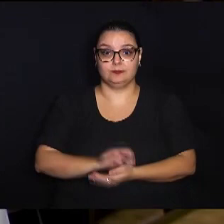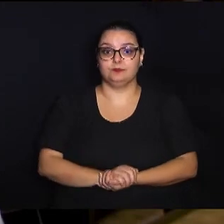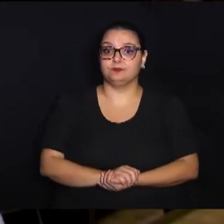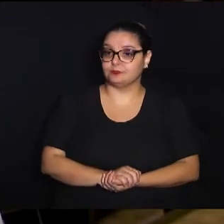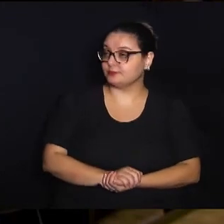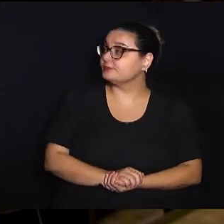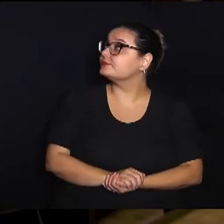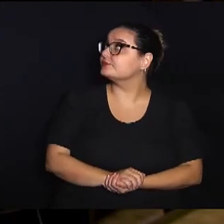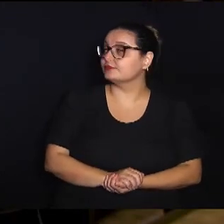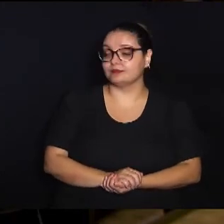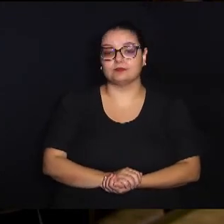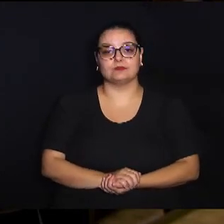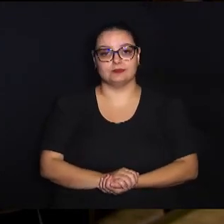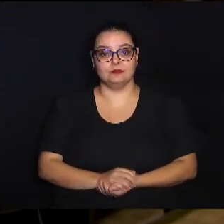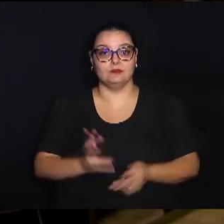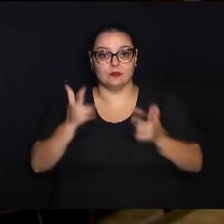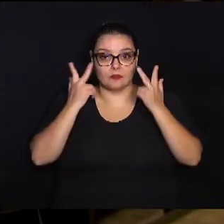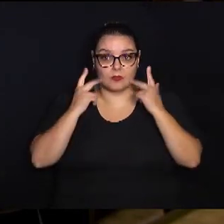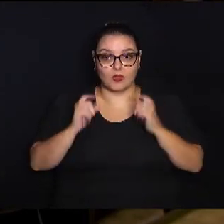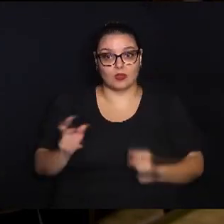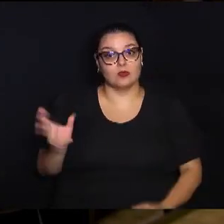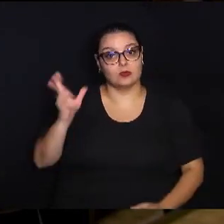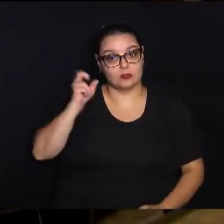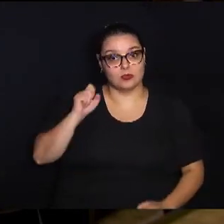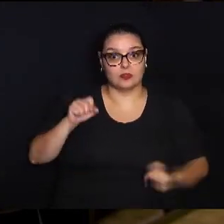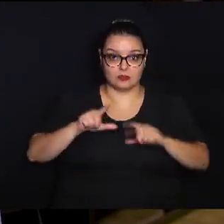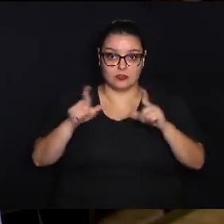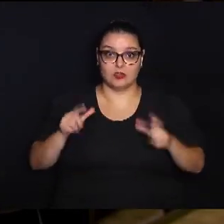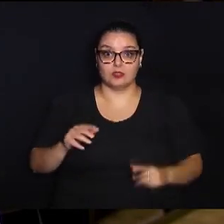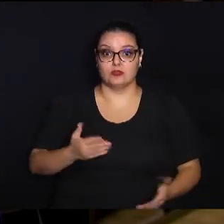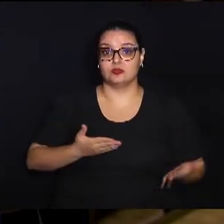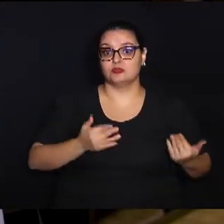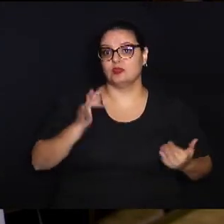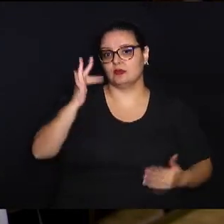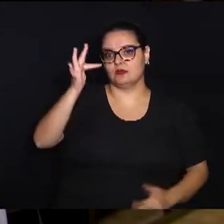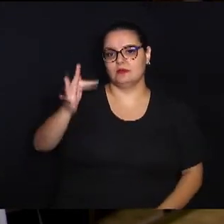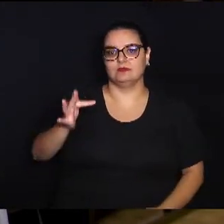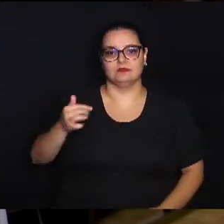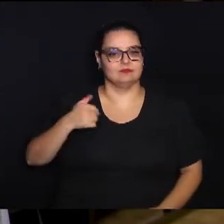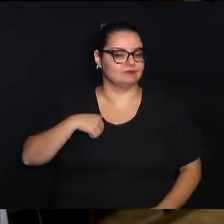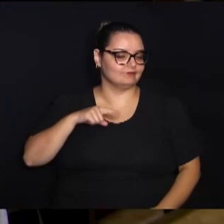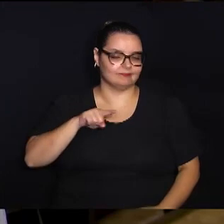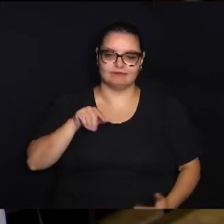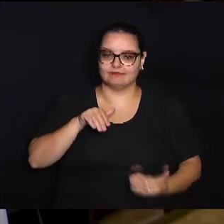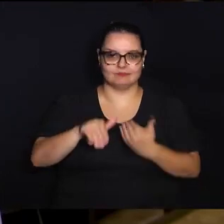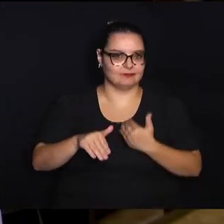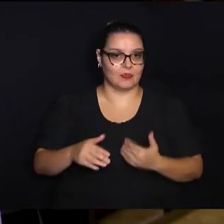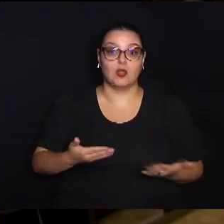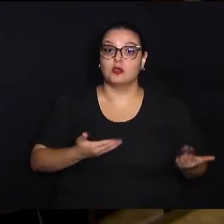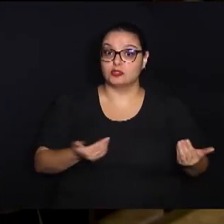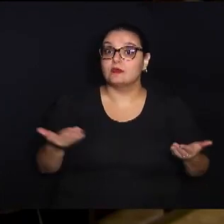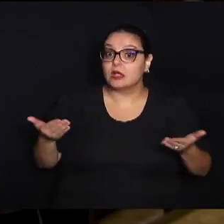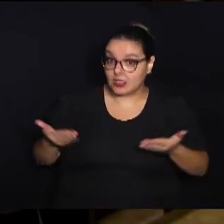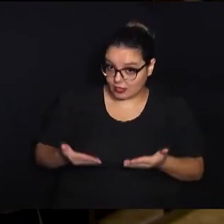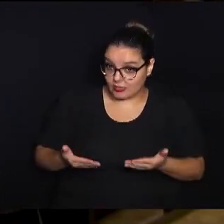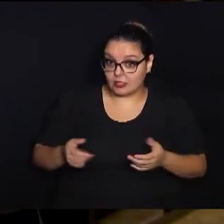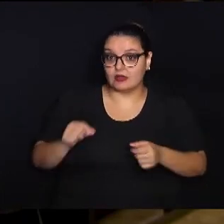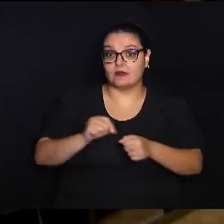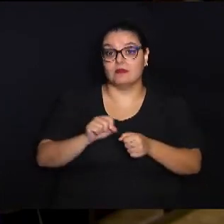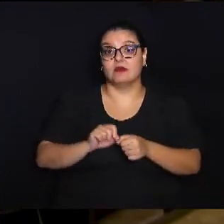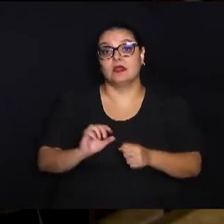a gente ouvir, como agora de manhã, que os jovens é o futuro. E eu discordo totalmente. O jovem é o presente. Ele faz